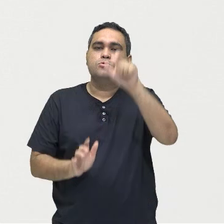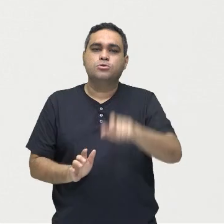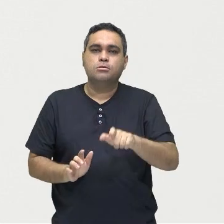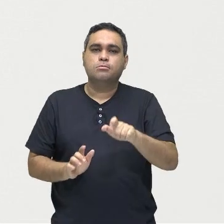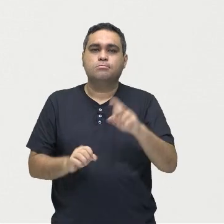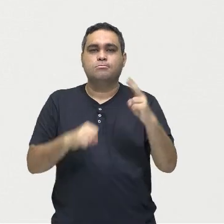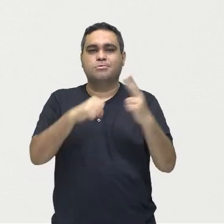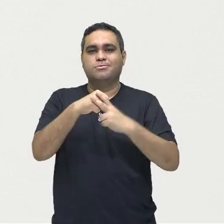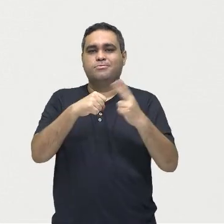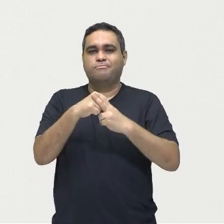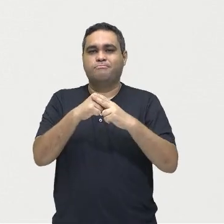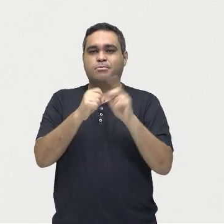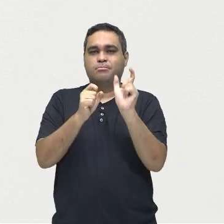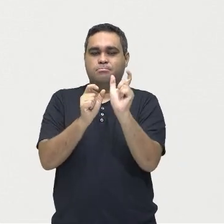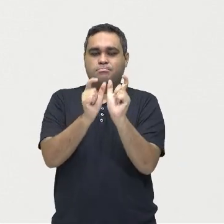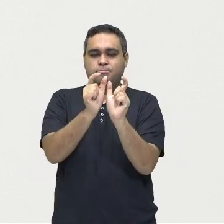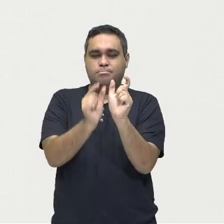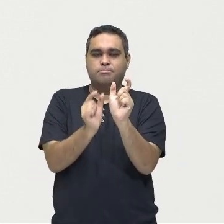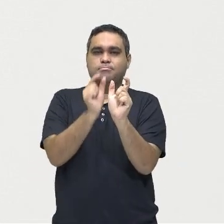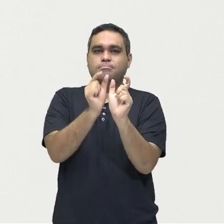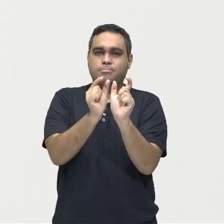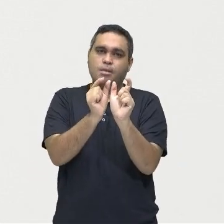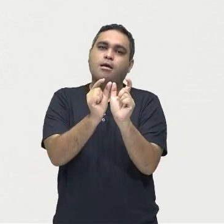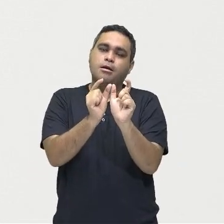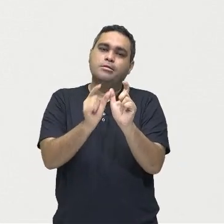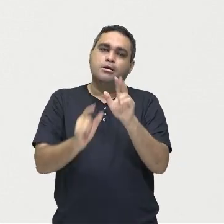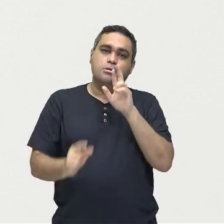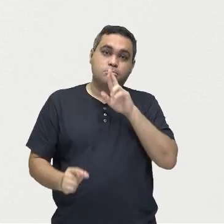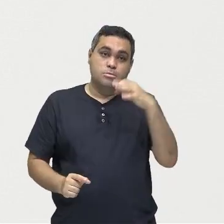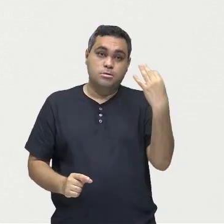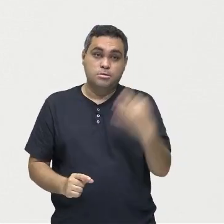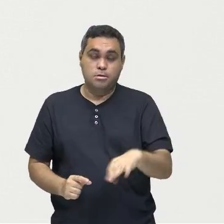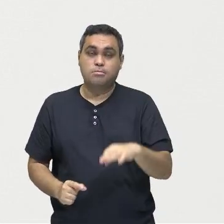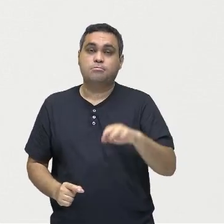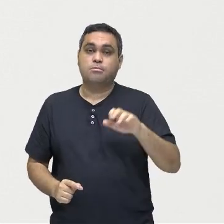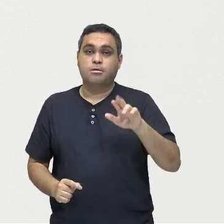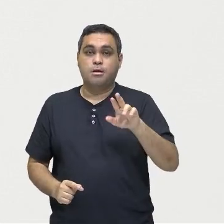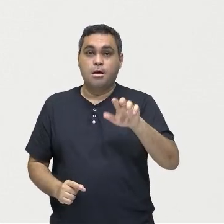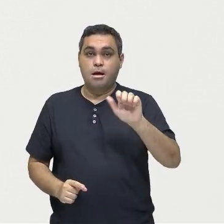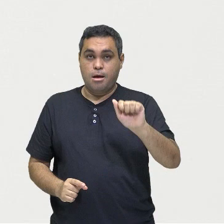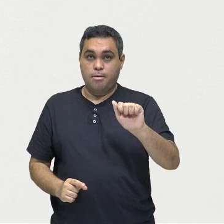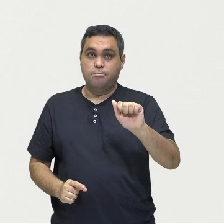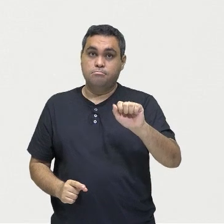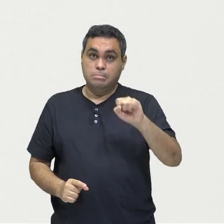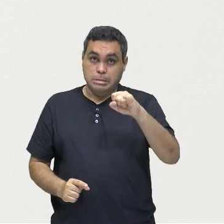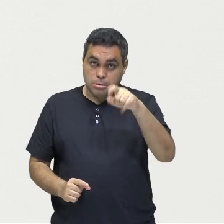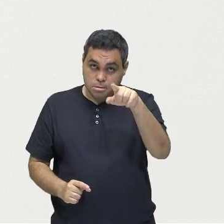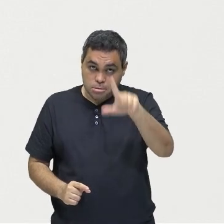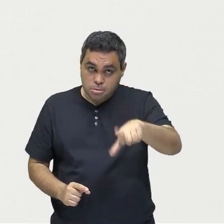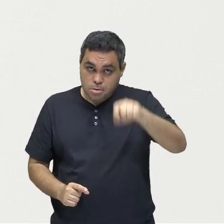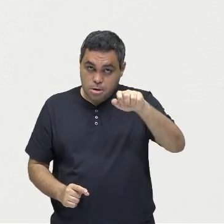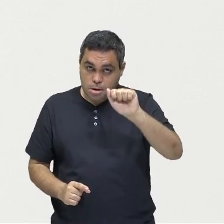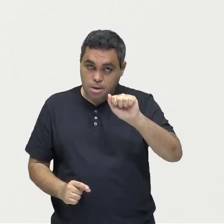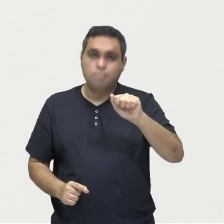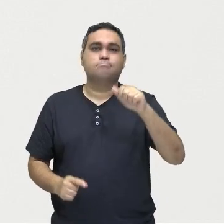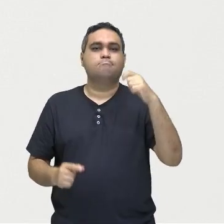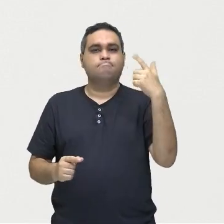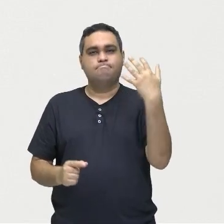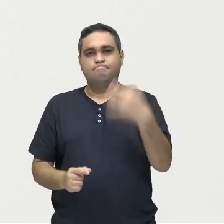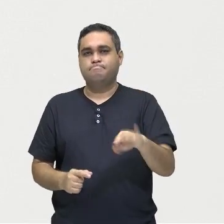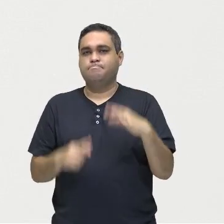verbo, né? Então, a resposta correta é a letra A. Quem marcou a letra A acertou,